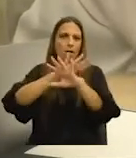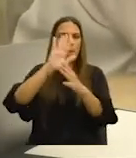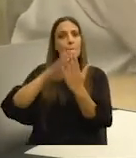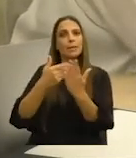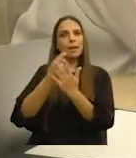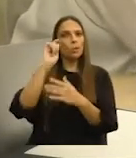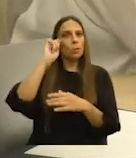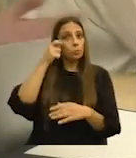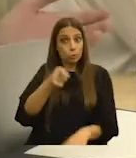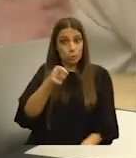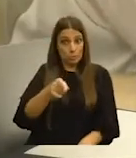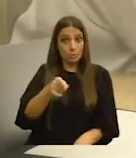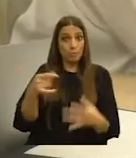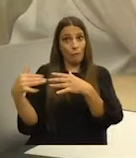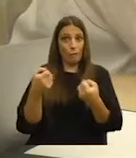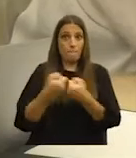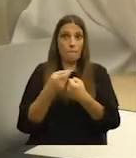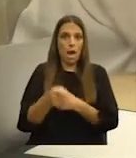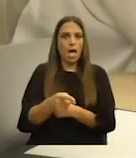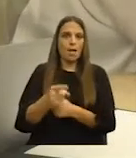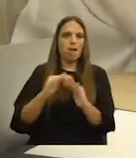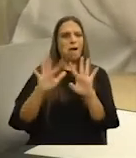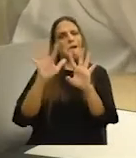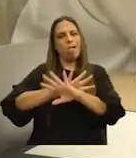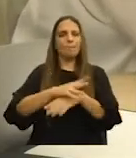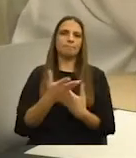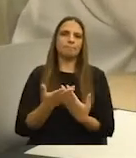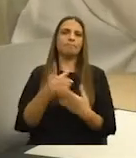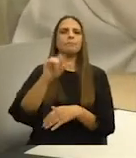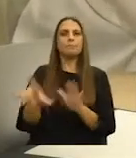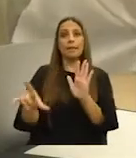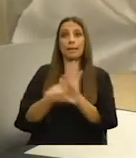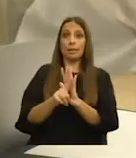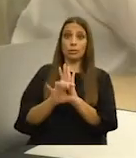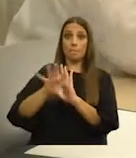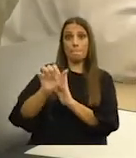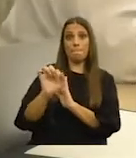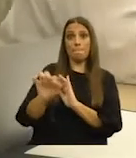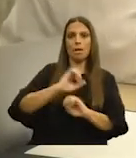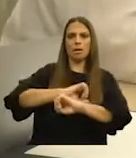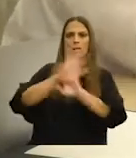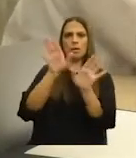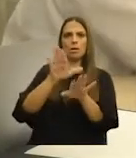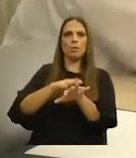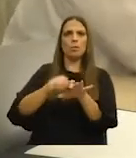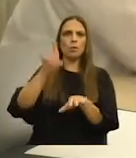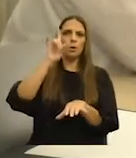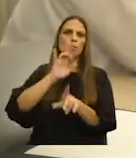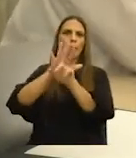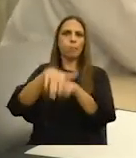mundial. Além disso, o Qatar, as leis do Qatar são claras em relação à discriminação contra mulheres e